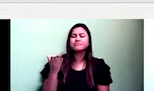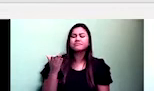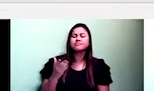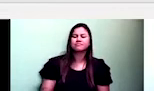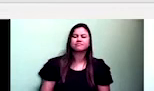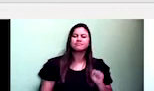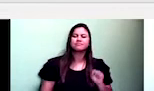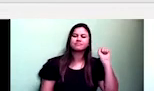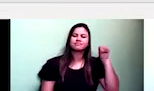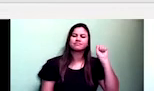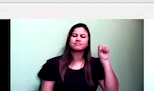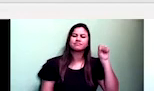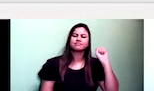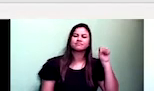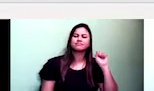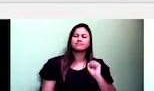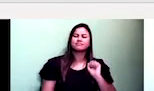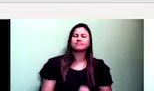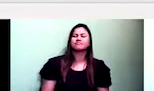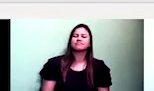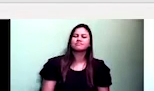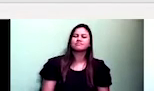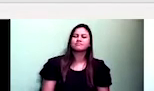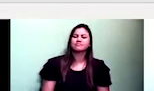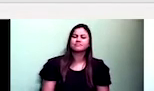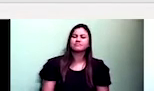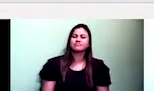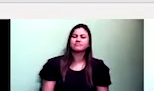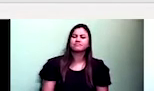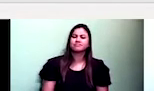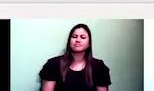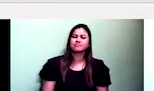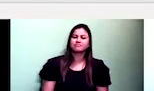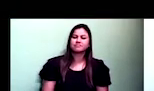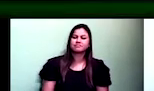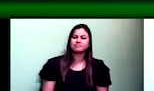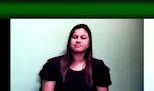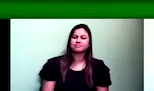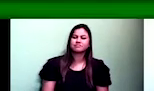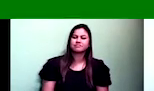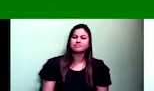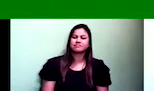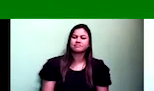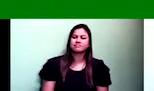Sim, doutor. Sim, sim. F5.